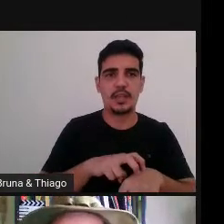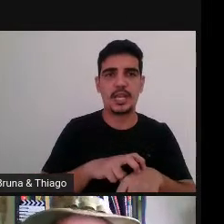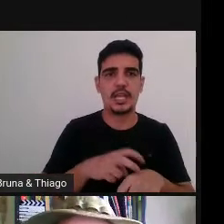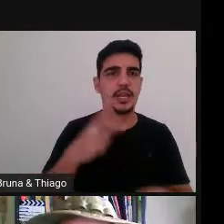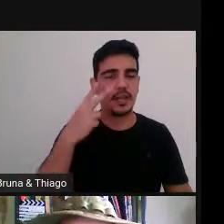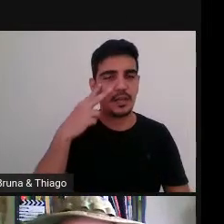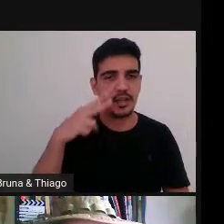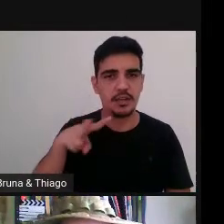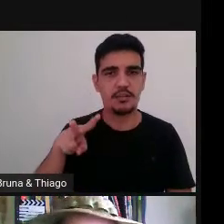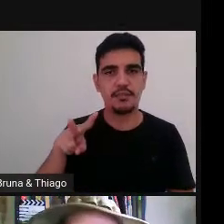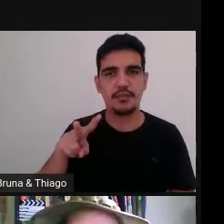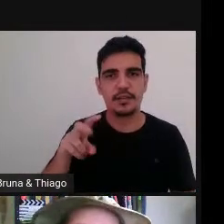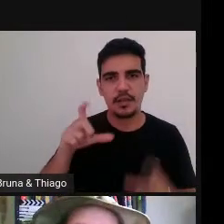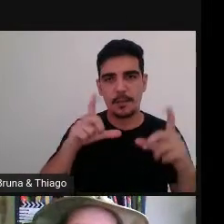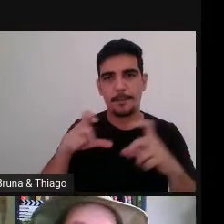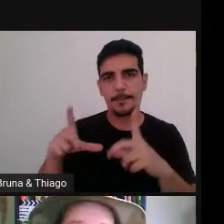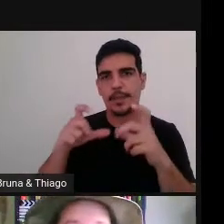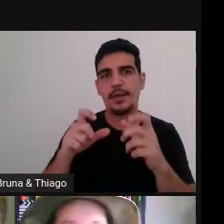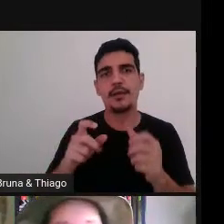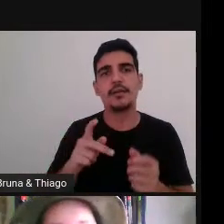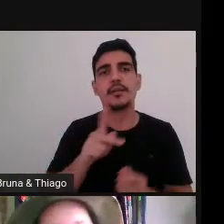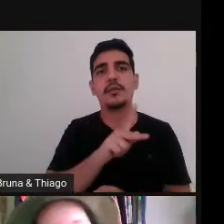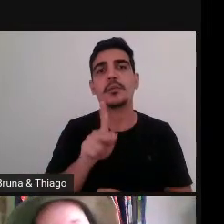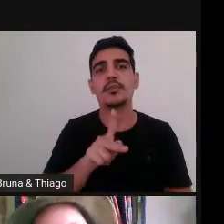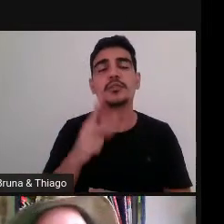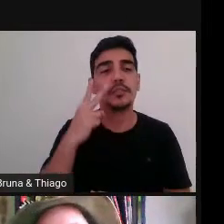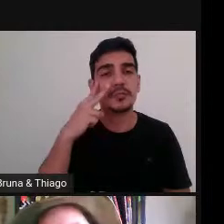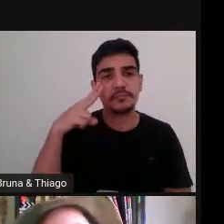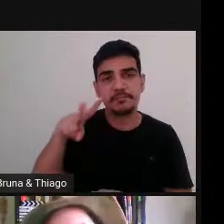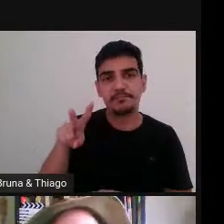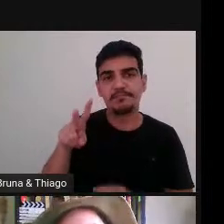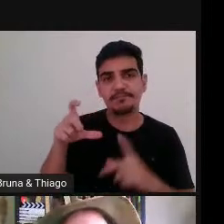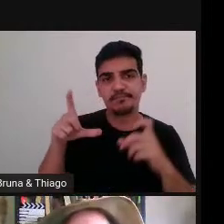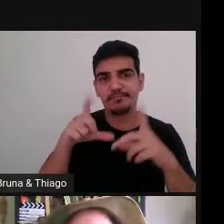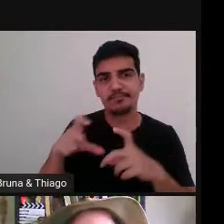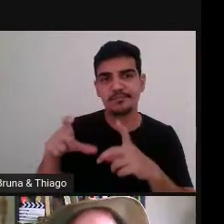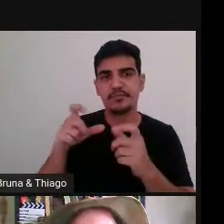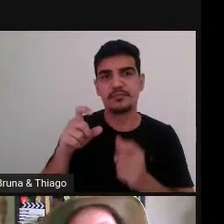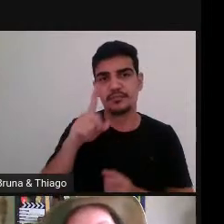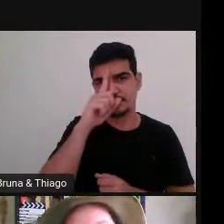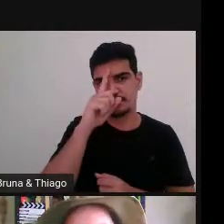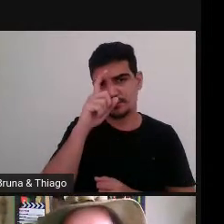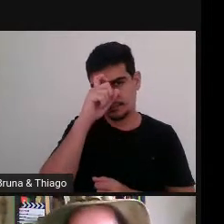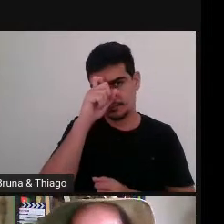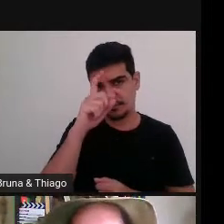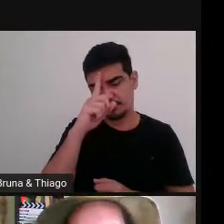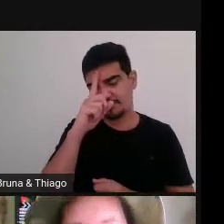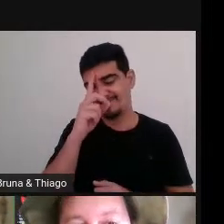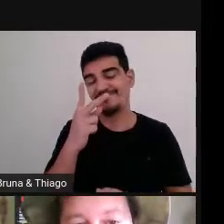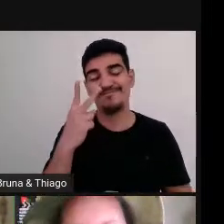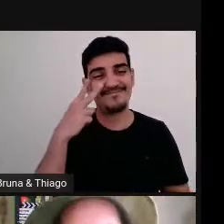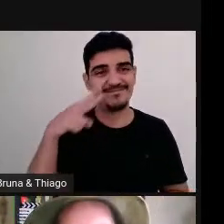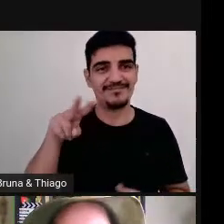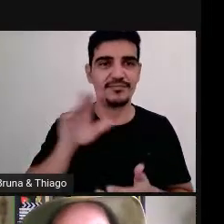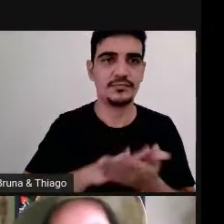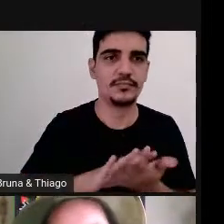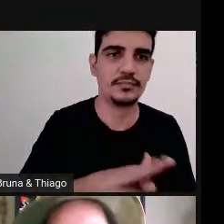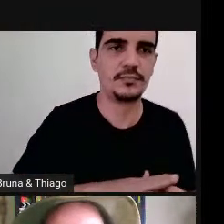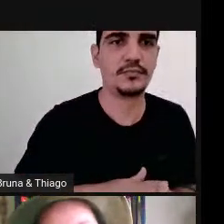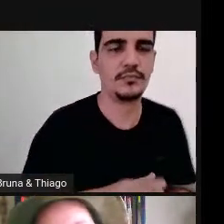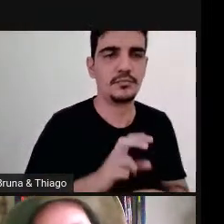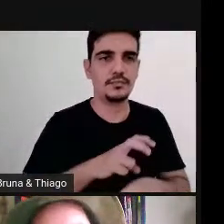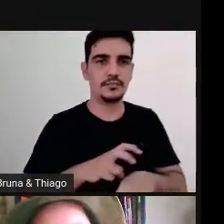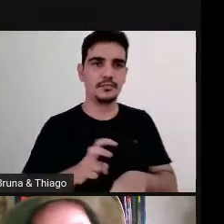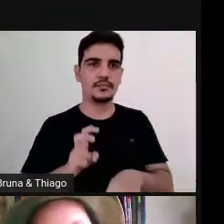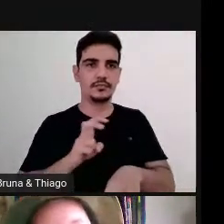pedindo auxílio, né, professor? Ó, nesse caso aqui, o paciente, ele não viu a cobra, tá? Então isso foi um